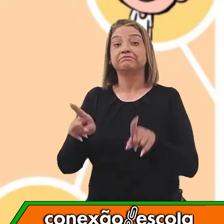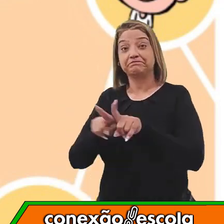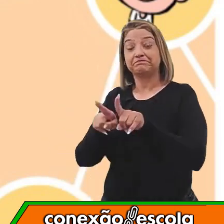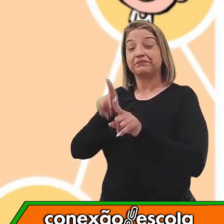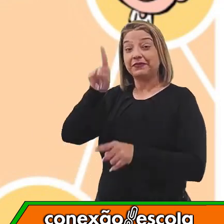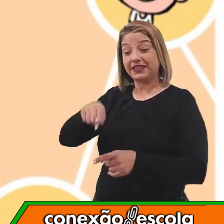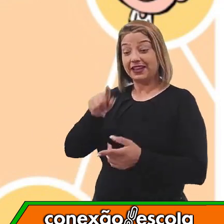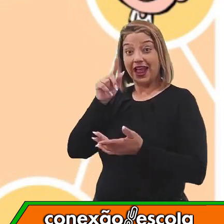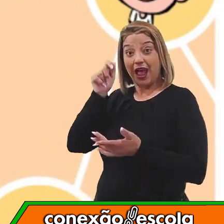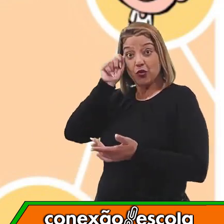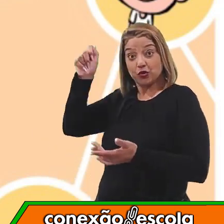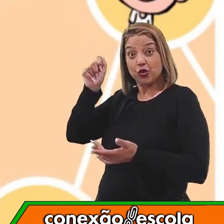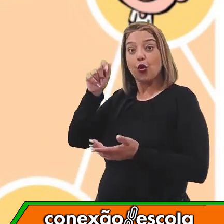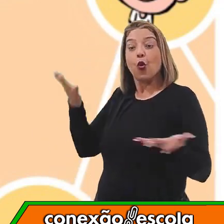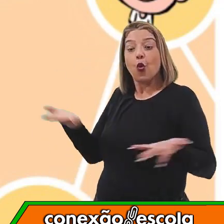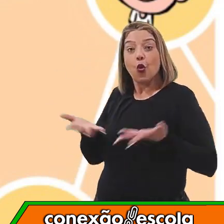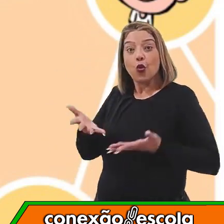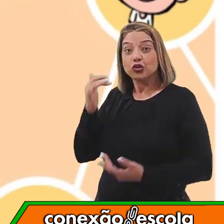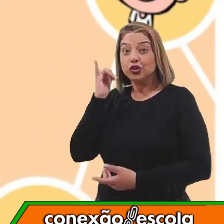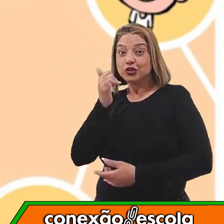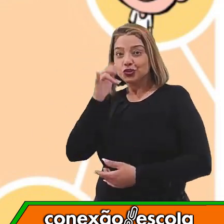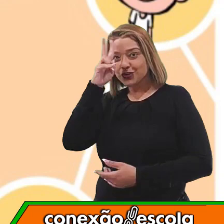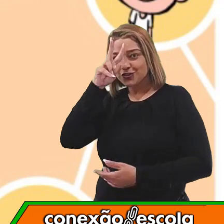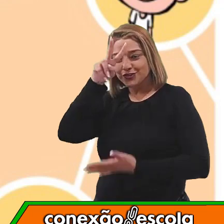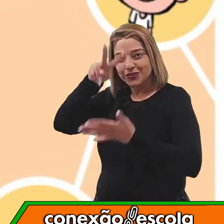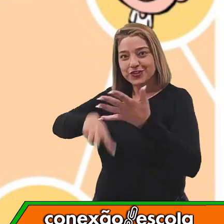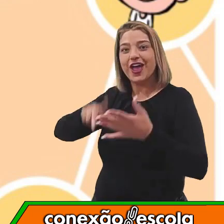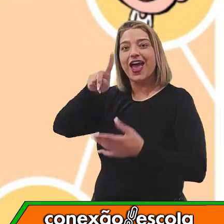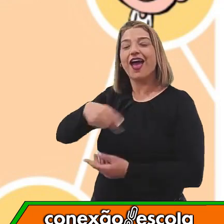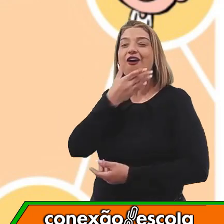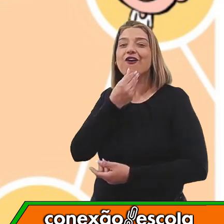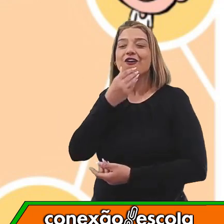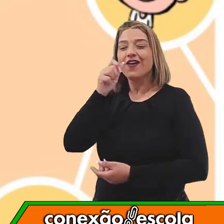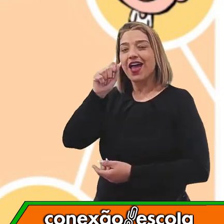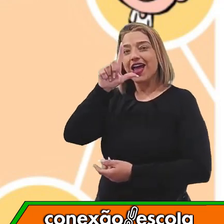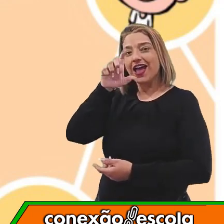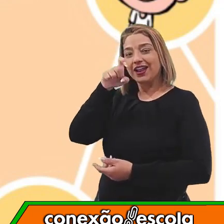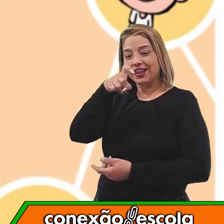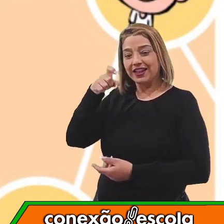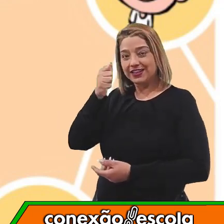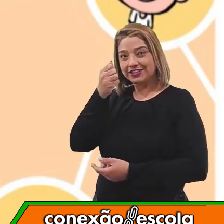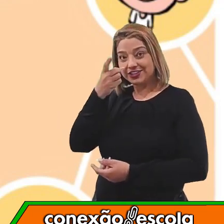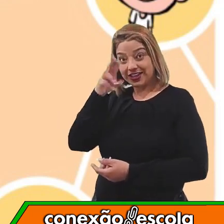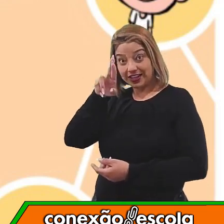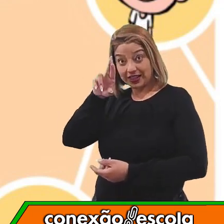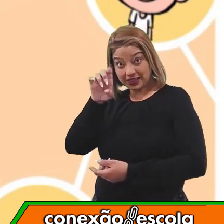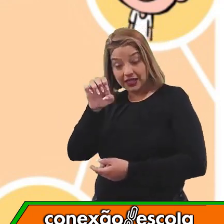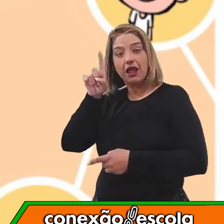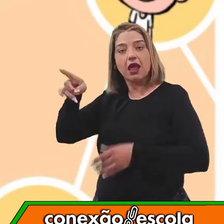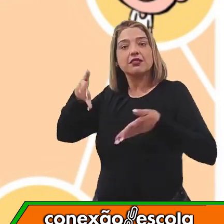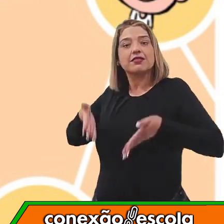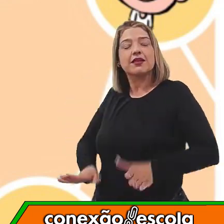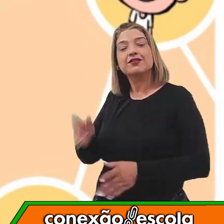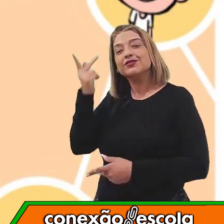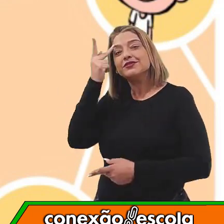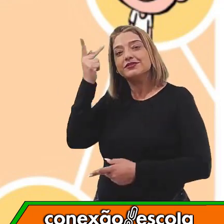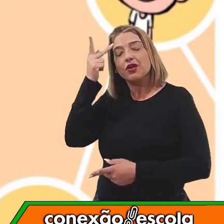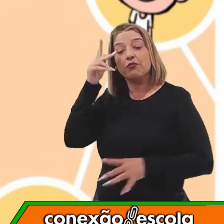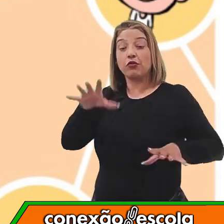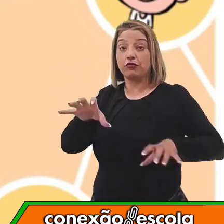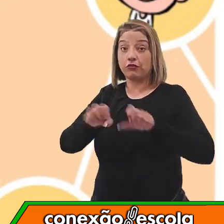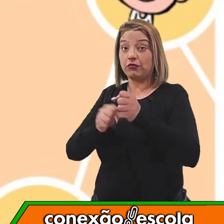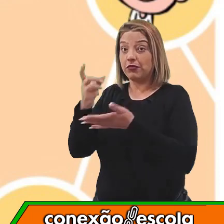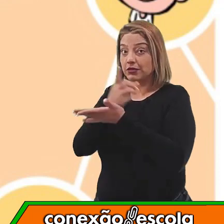a história que vamos ouvir foi escrita pelo autor Alexandre Rampazzo. O Alexandre nasceu em São Paulo, formou-se